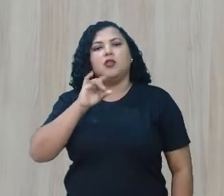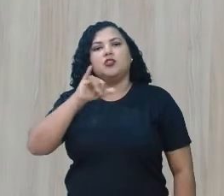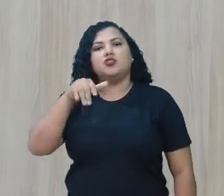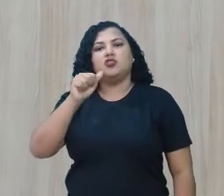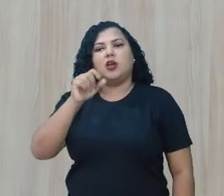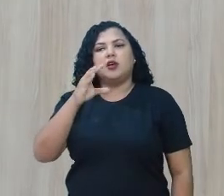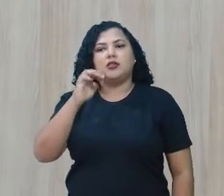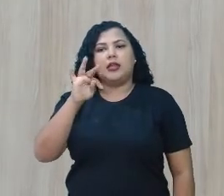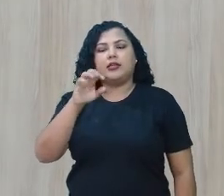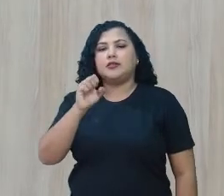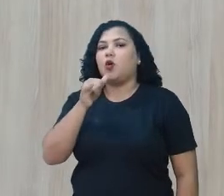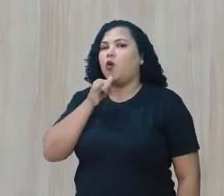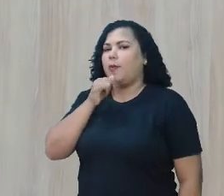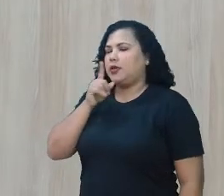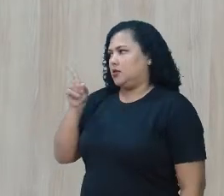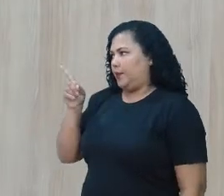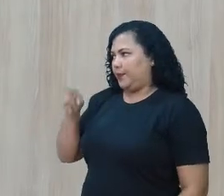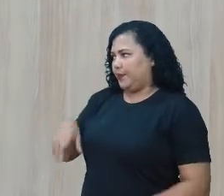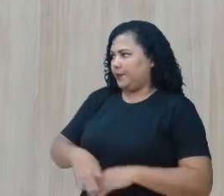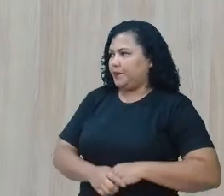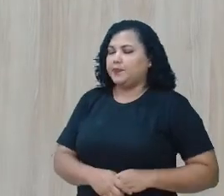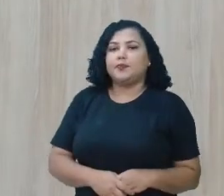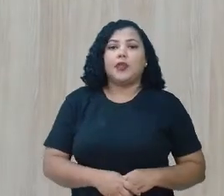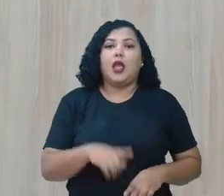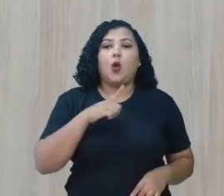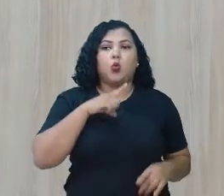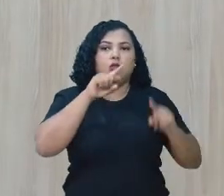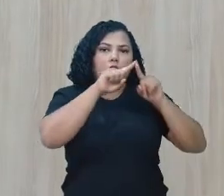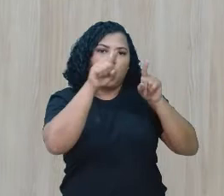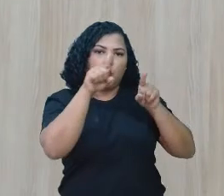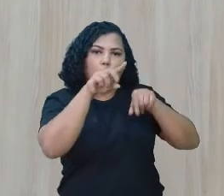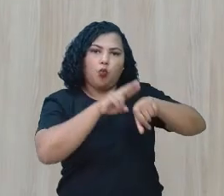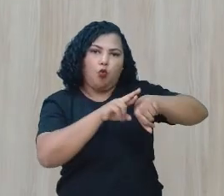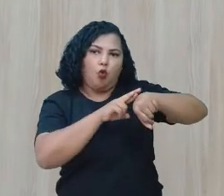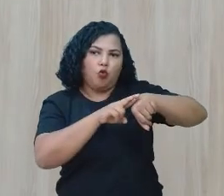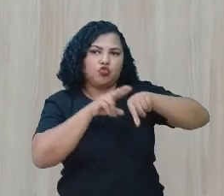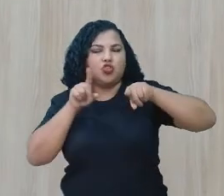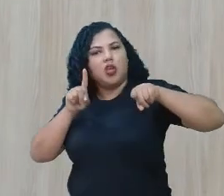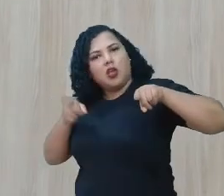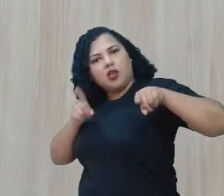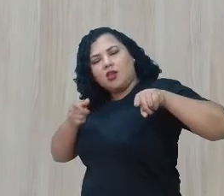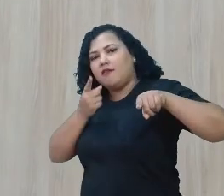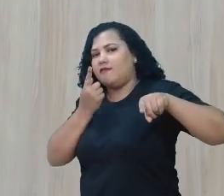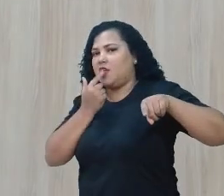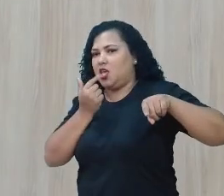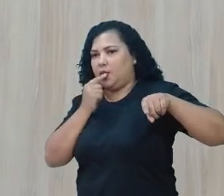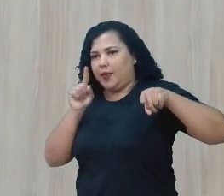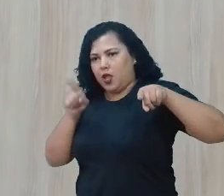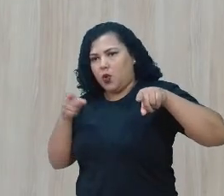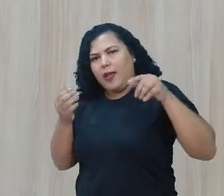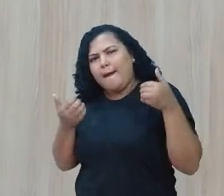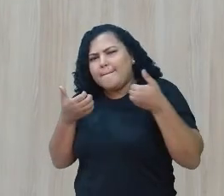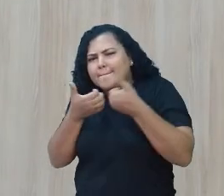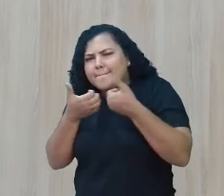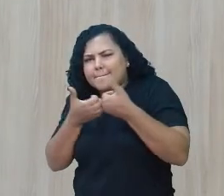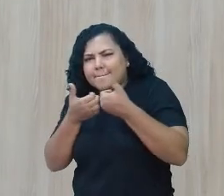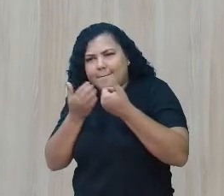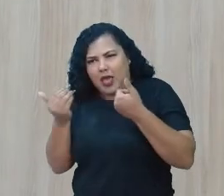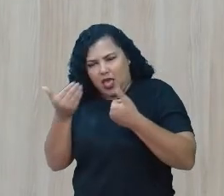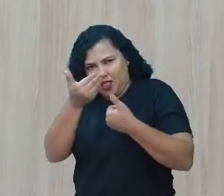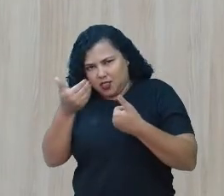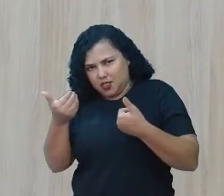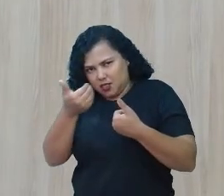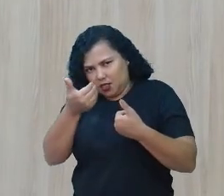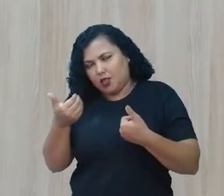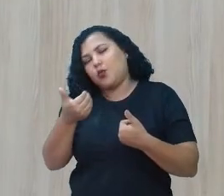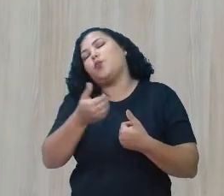coloquei esse exemplo aí para você, ó. Eu tenho um ângulo roxinho lá de cima e o ângulo vermelho está aí ao lado. Então, 2 ângulos que